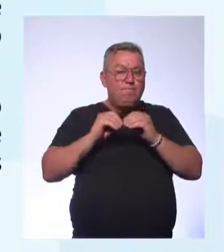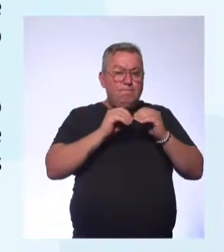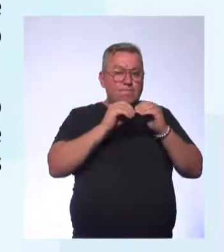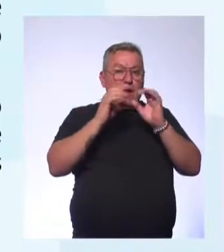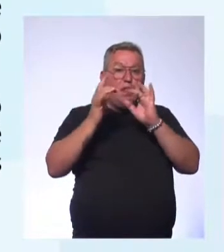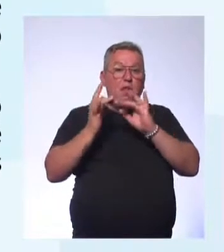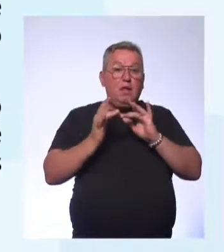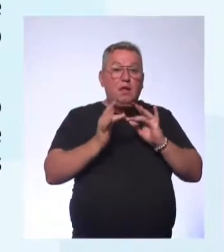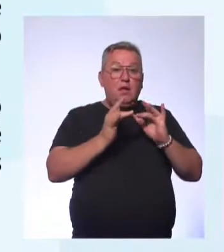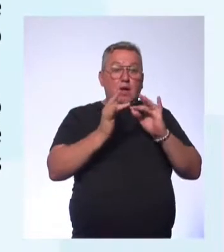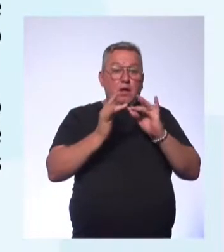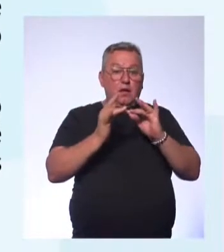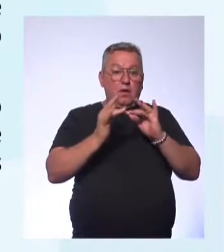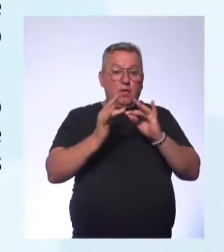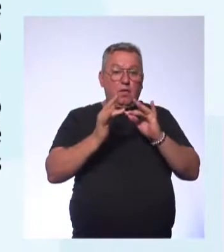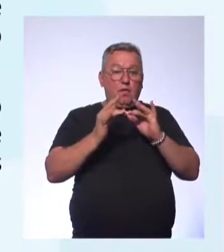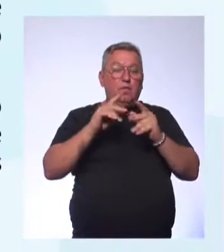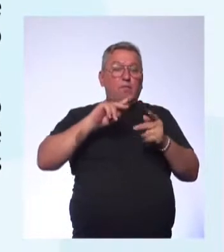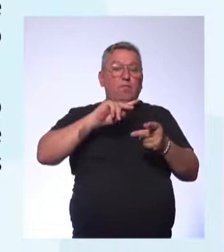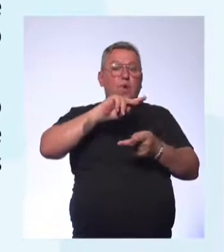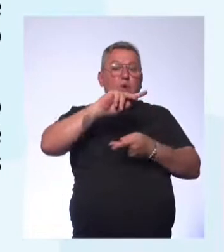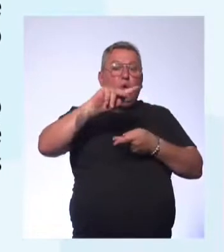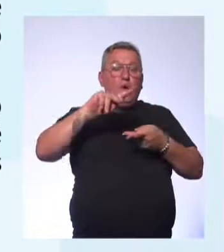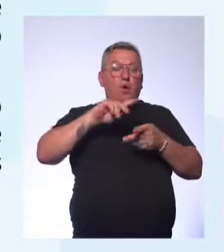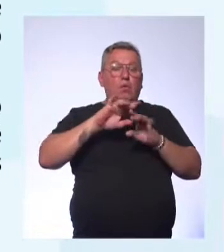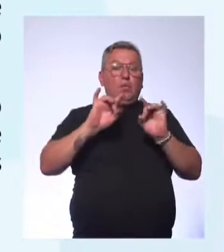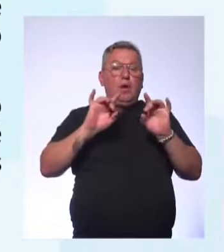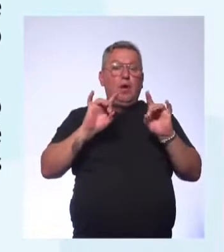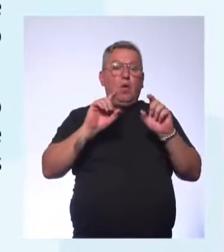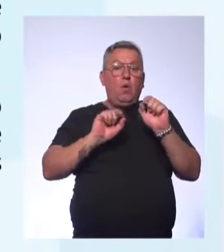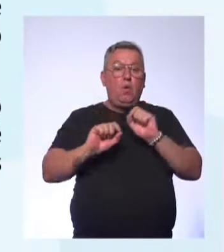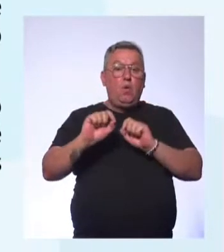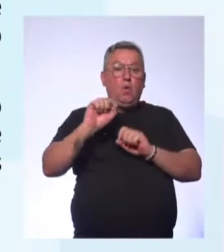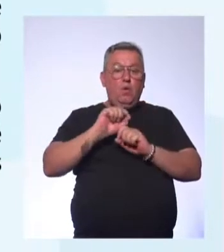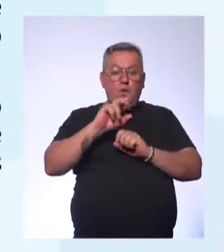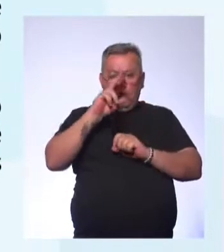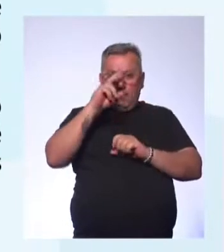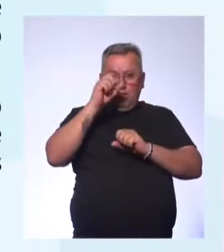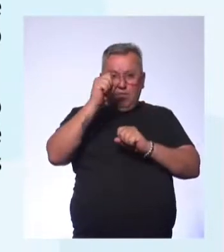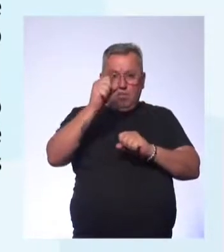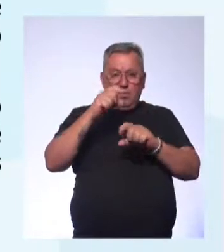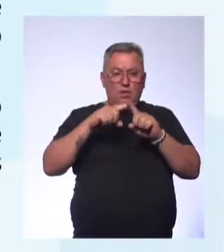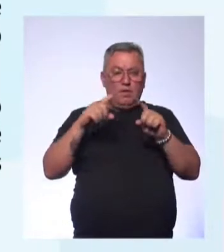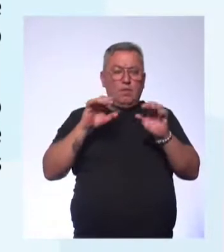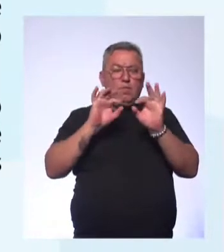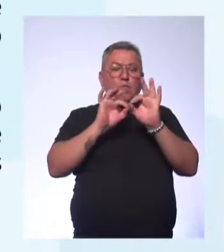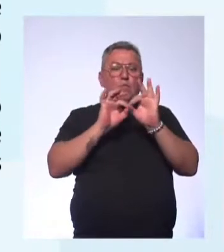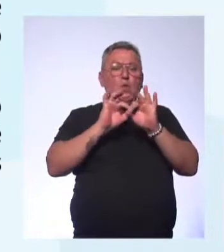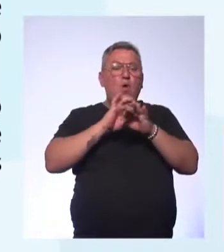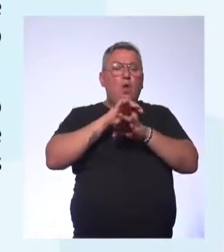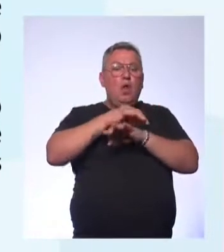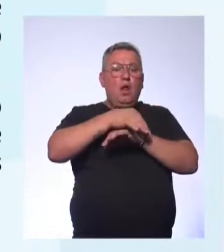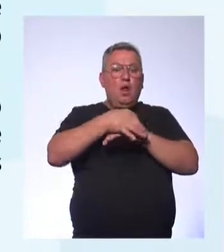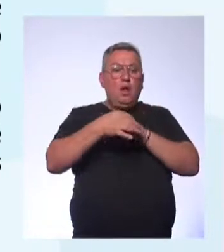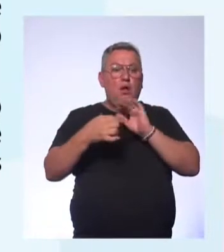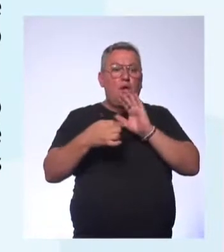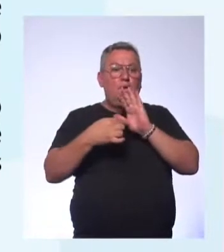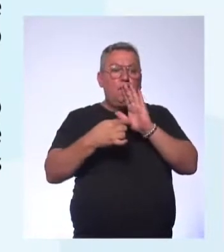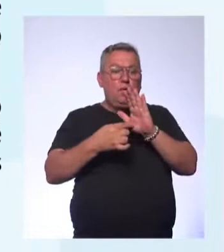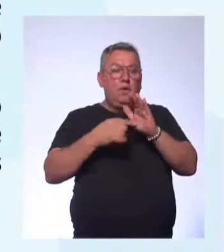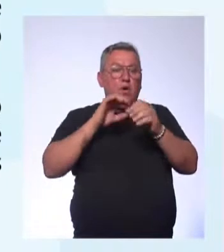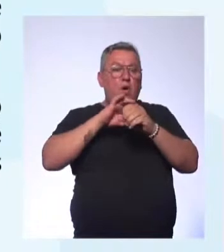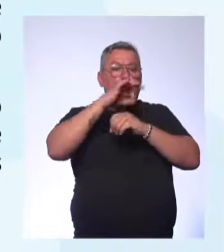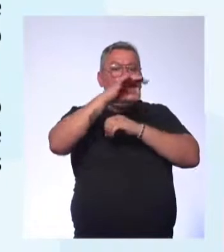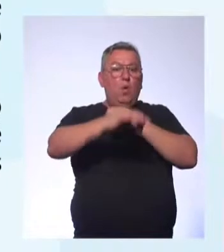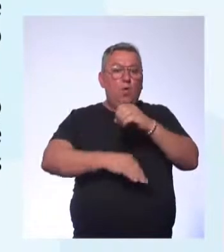interações entre dipolos permanentes são especialmente intensas em moléculas que apresentam um átomo